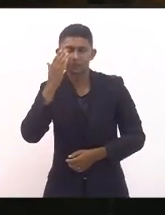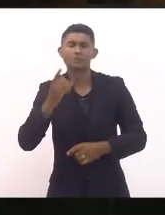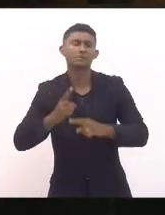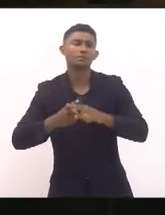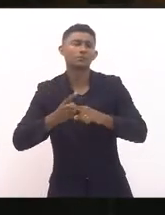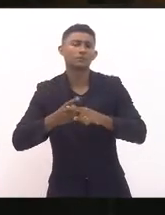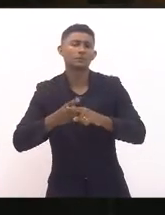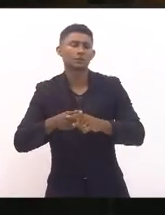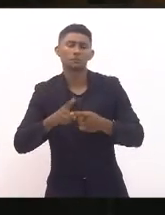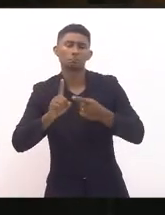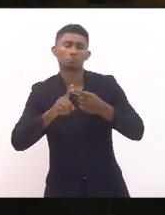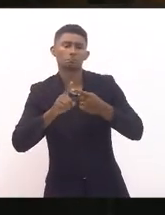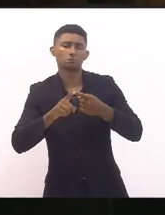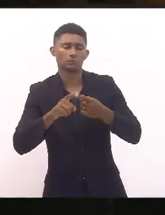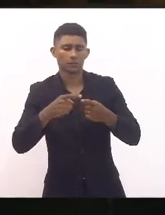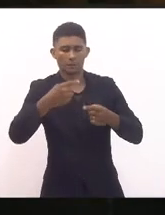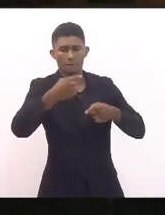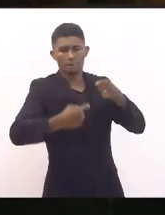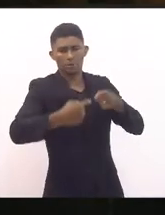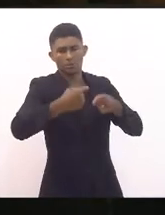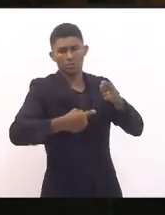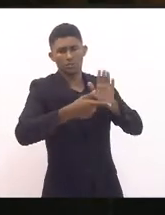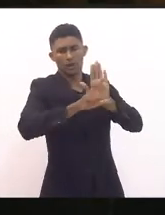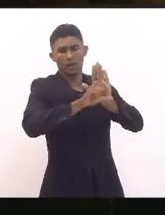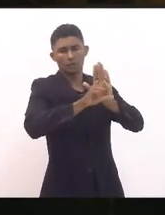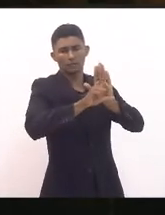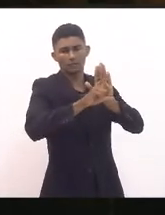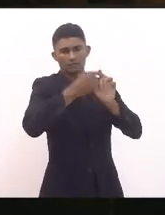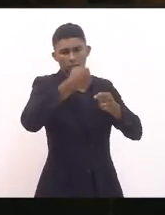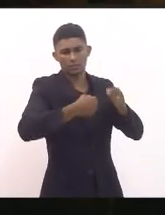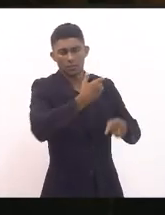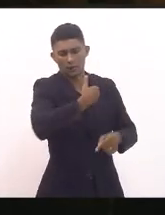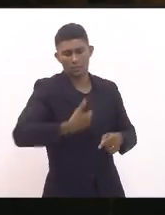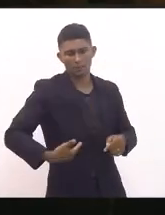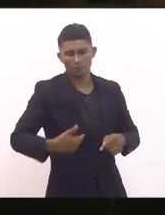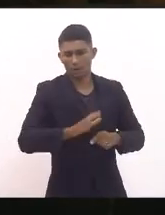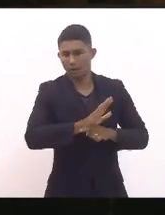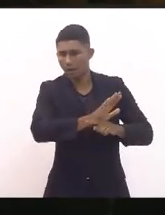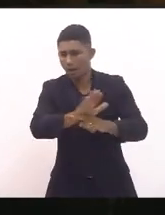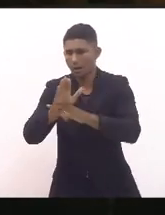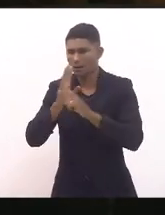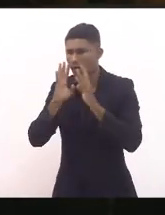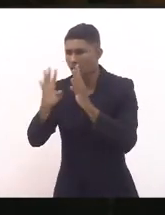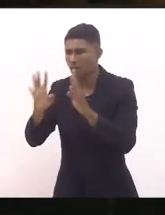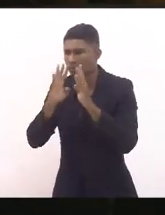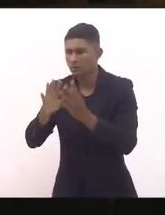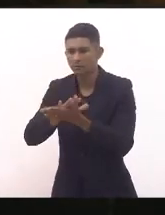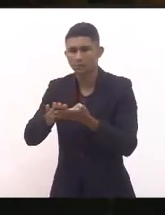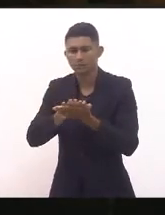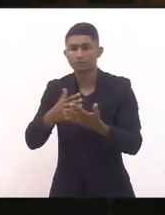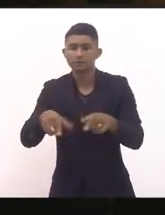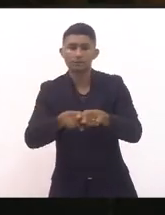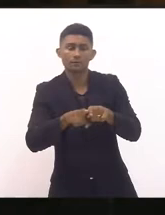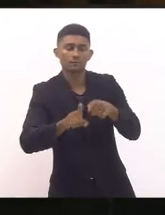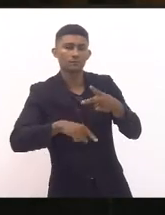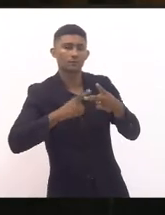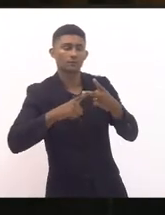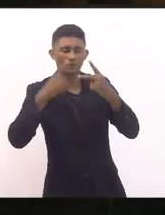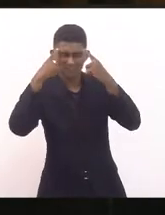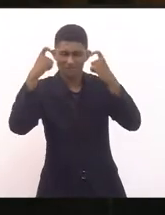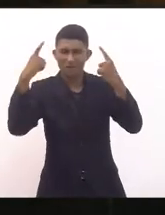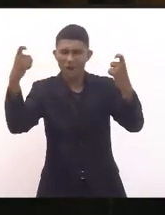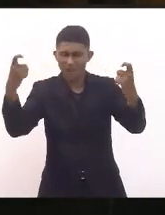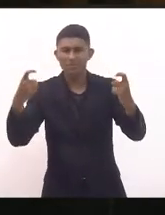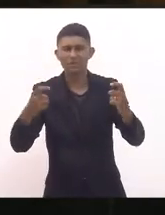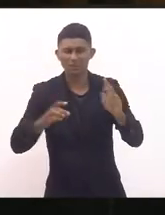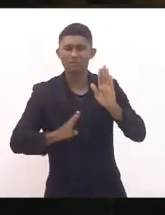e negligência de uma política pública que acolha essa juventude, mas seja também diante do índice de violência que